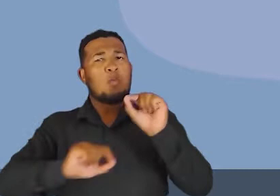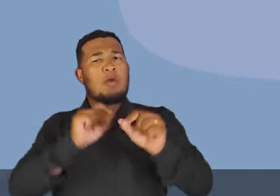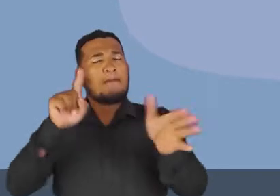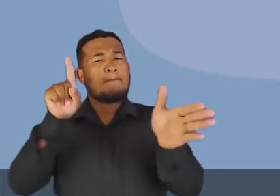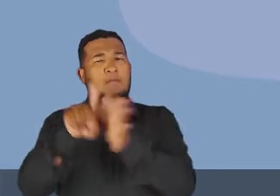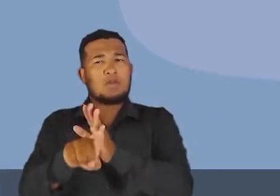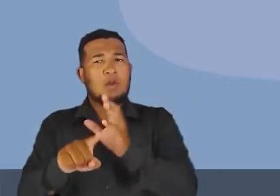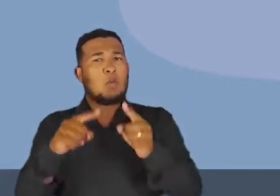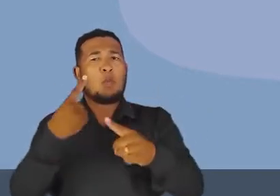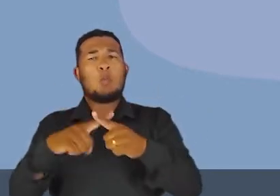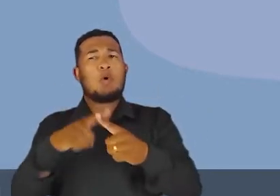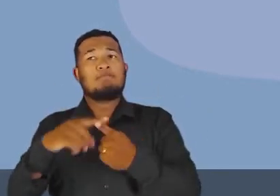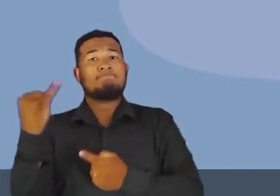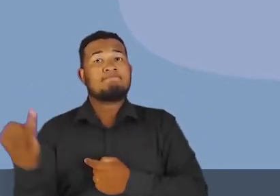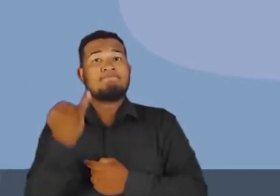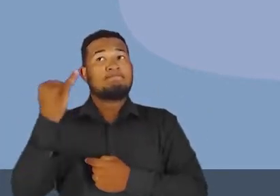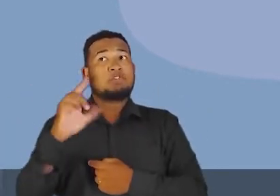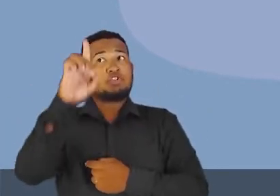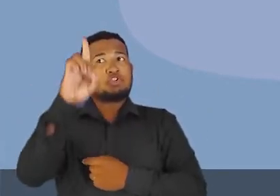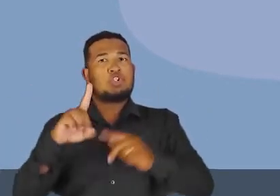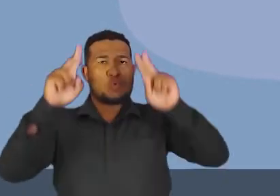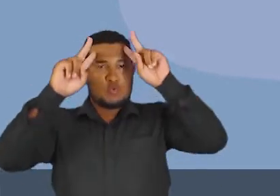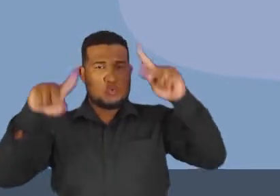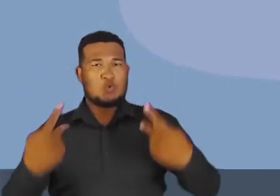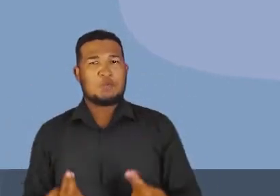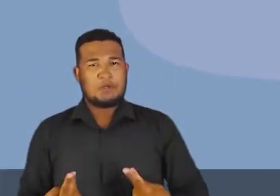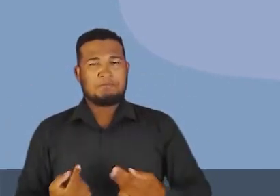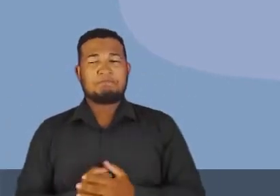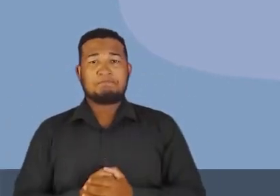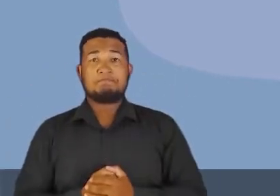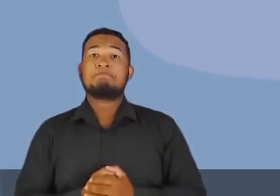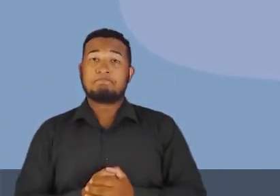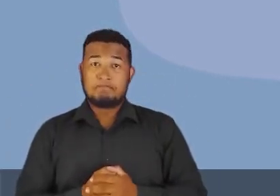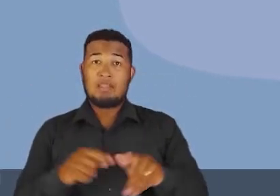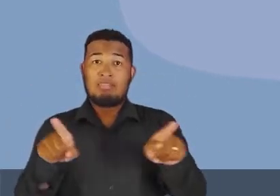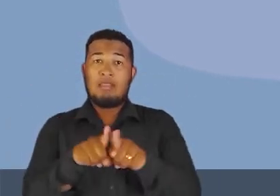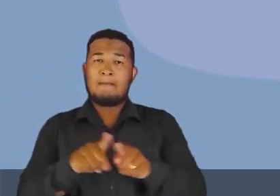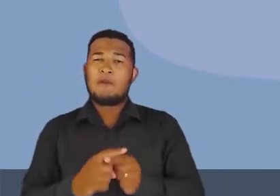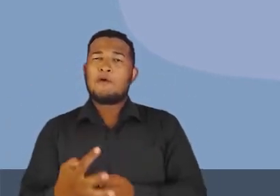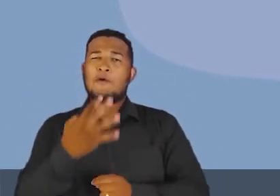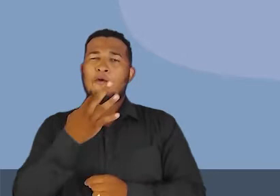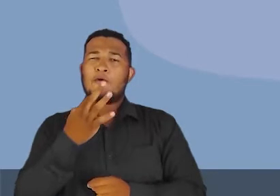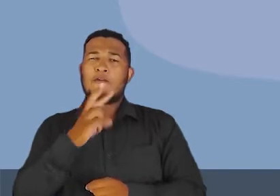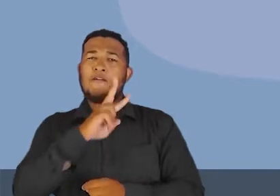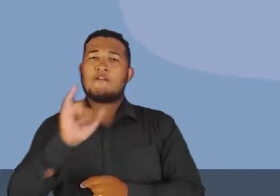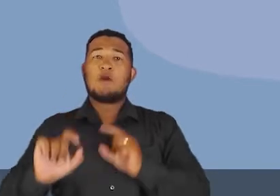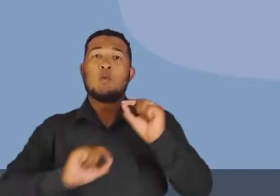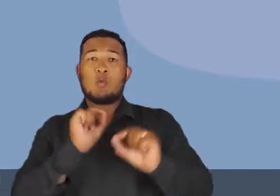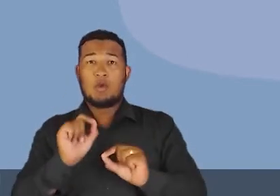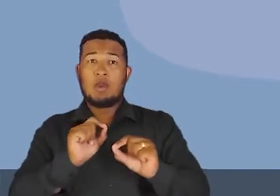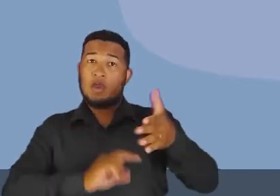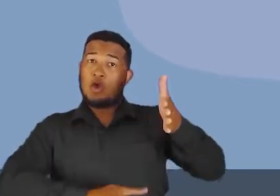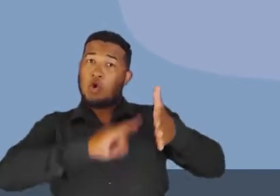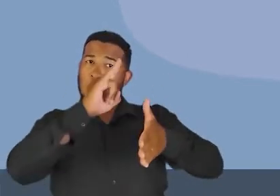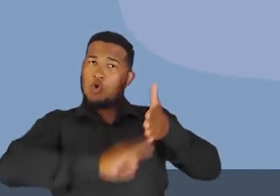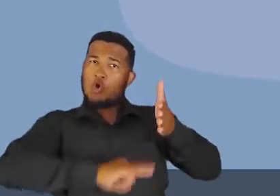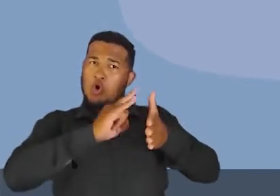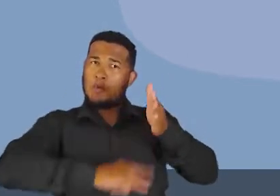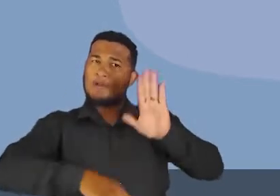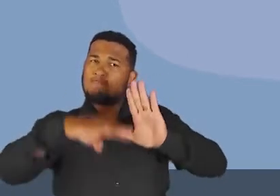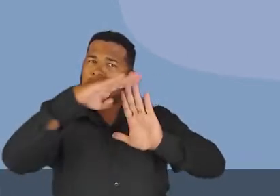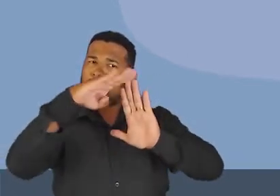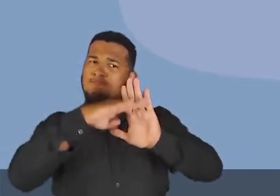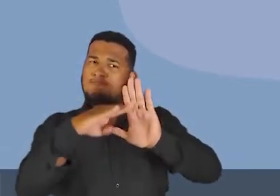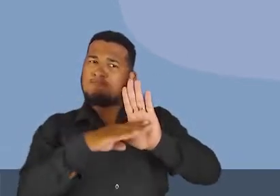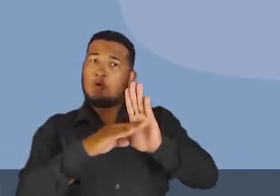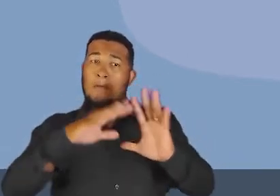expressão direitos humanos. A gente vai também conhecer um pouco a Declaração Universal